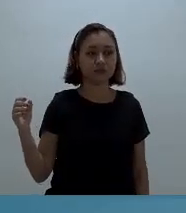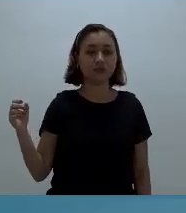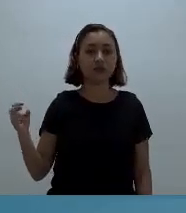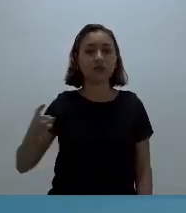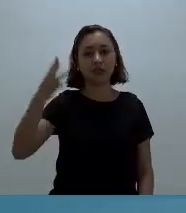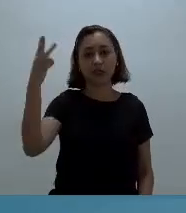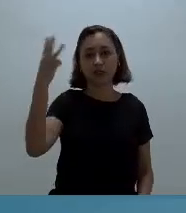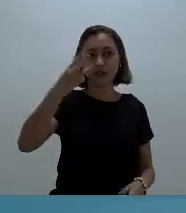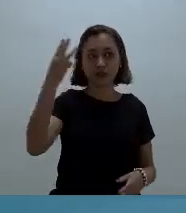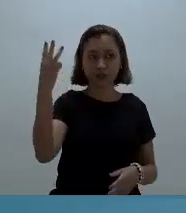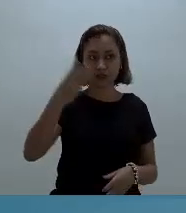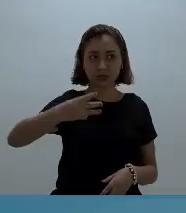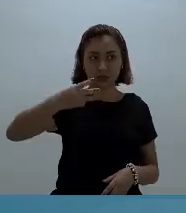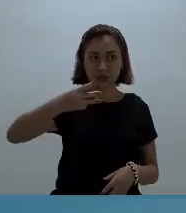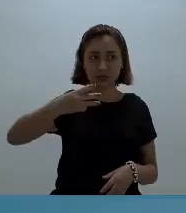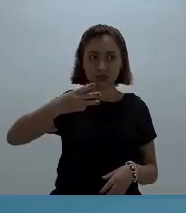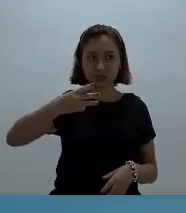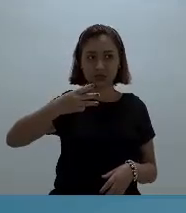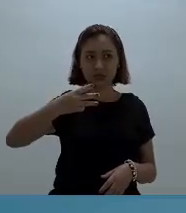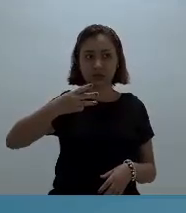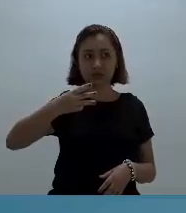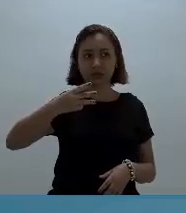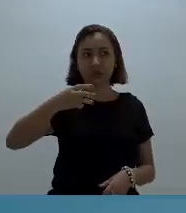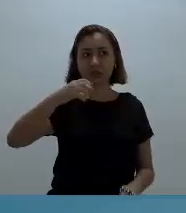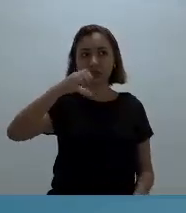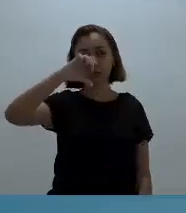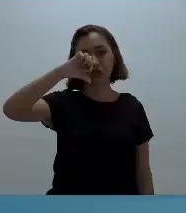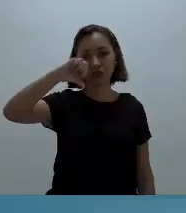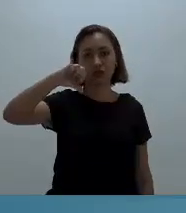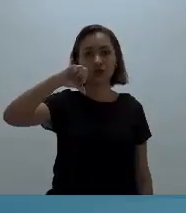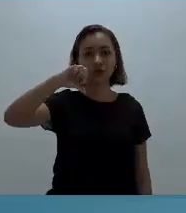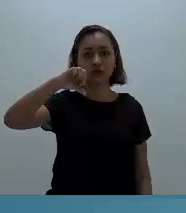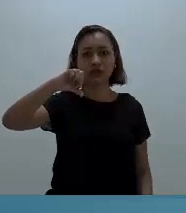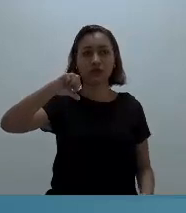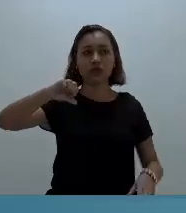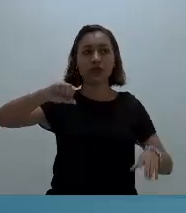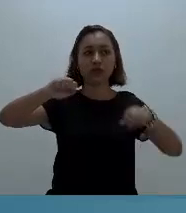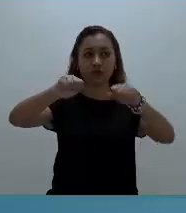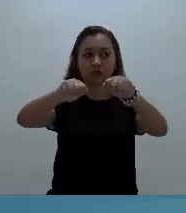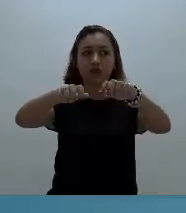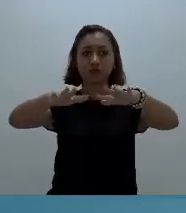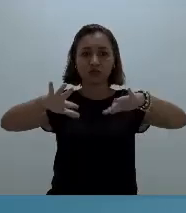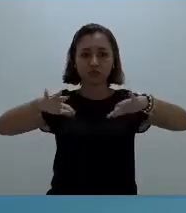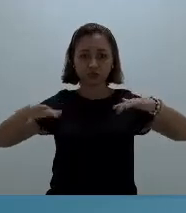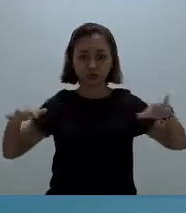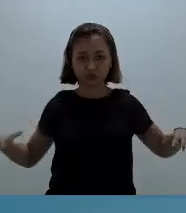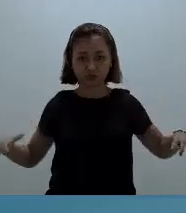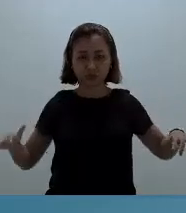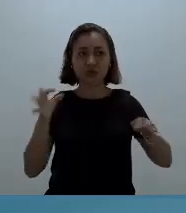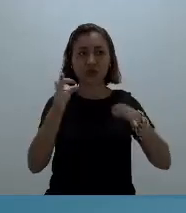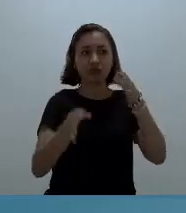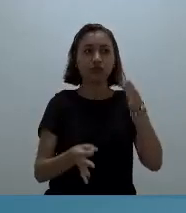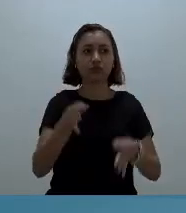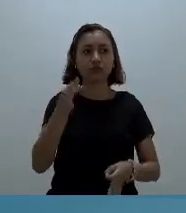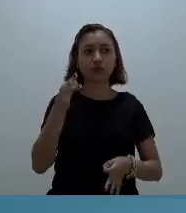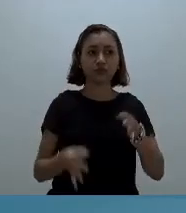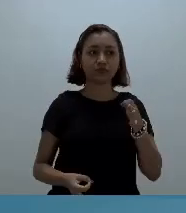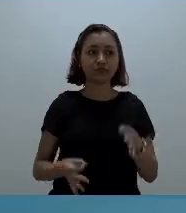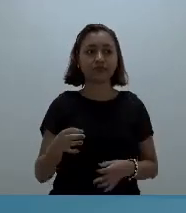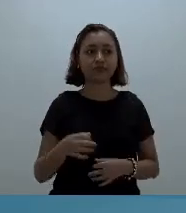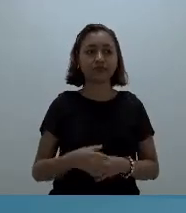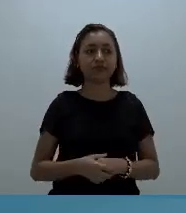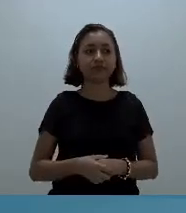a minha presidência, o representante do Ministério Público está chegando e mas disse que não há